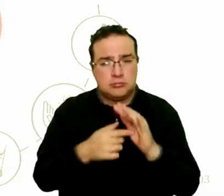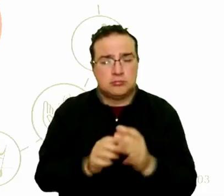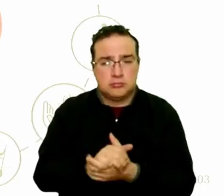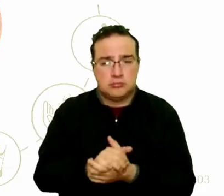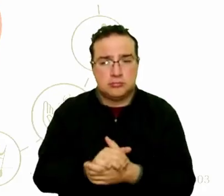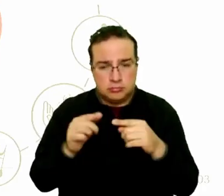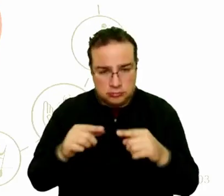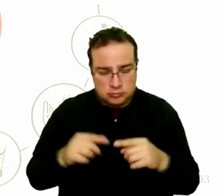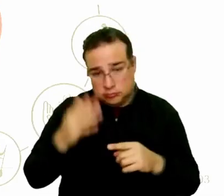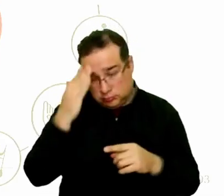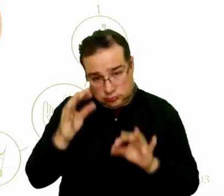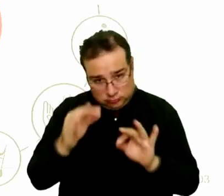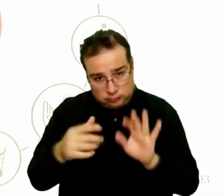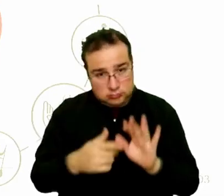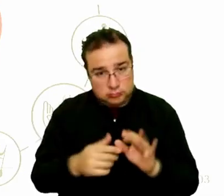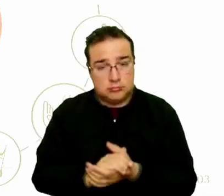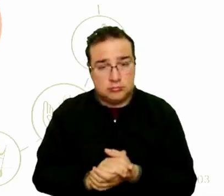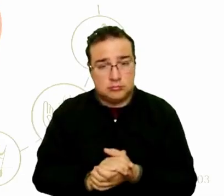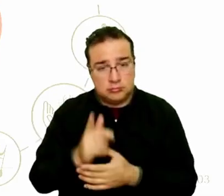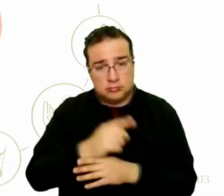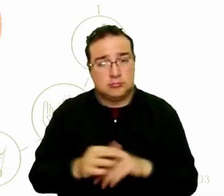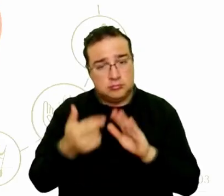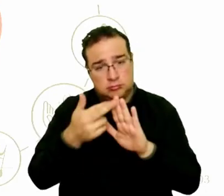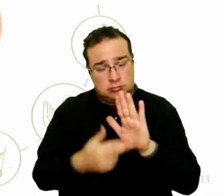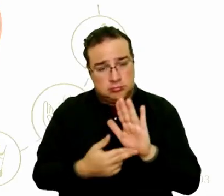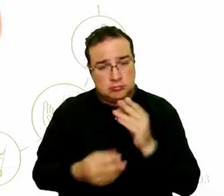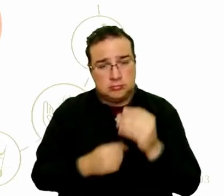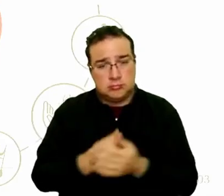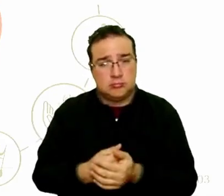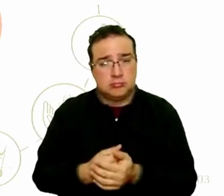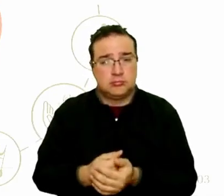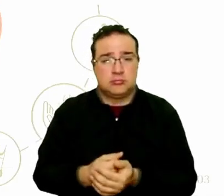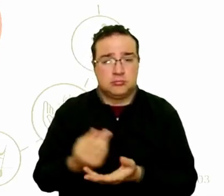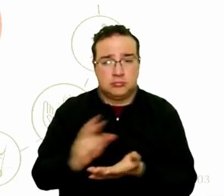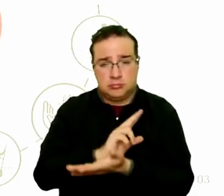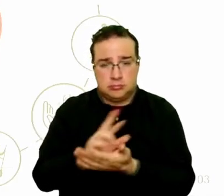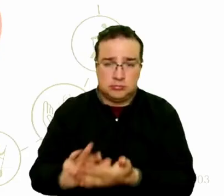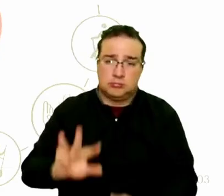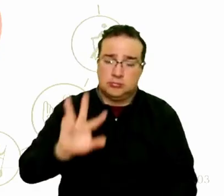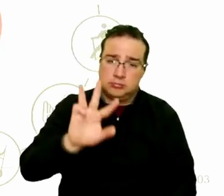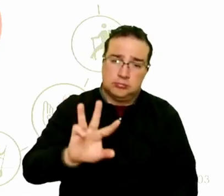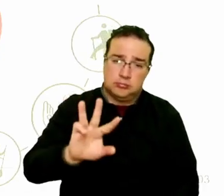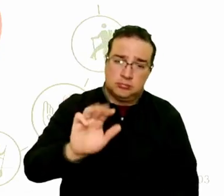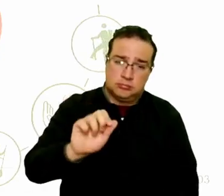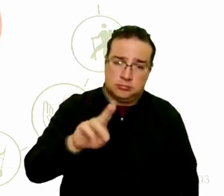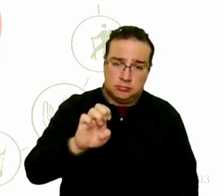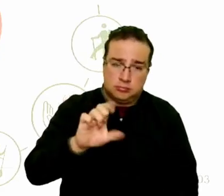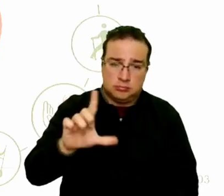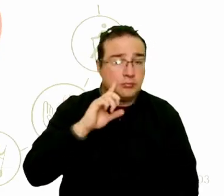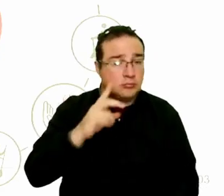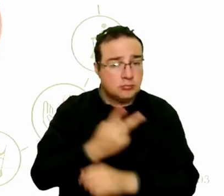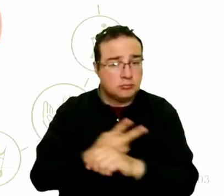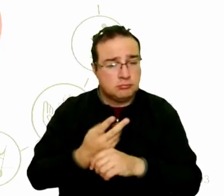ambiental, a conscientização ambiental, critérios de qualidade estipulados por Van Geel, que busca a